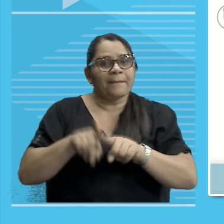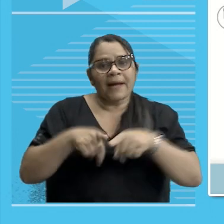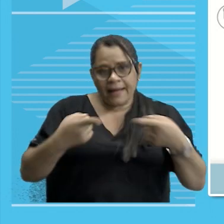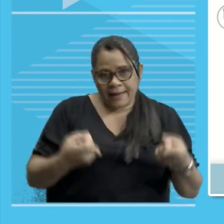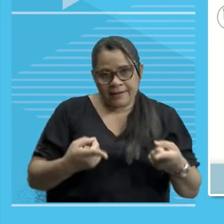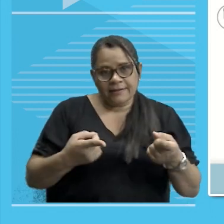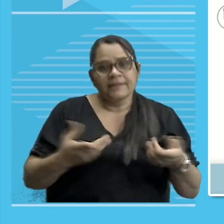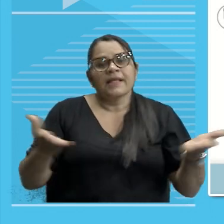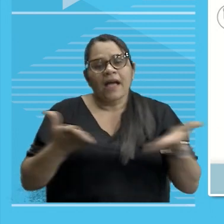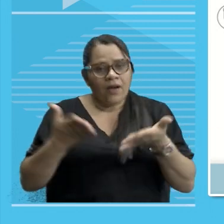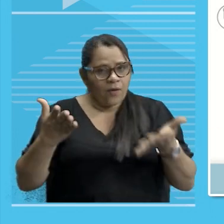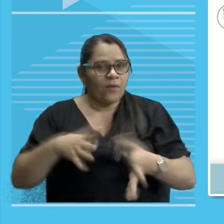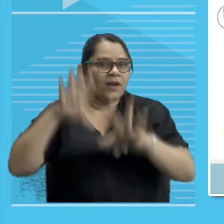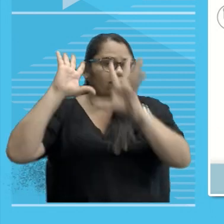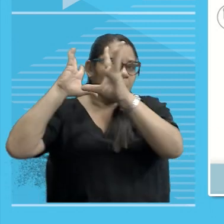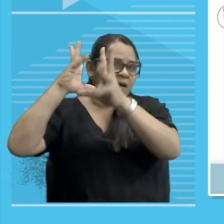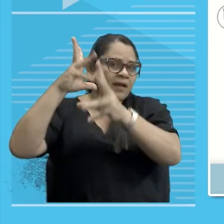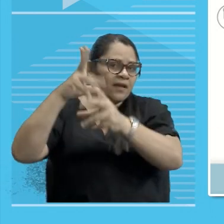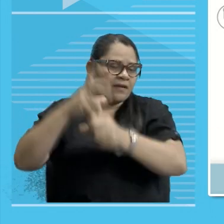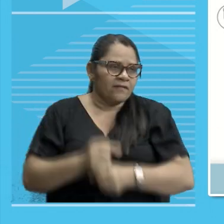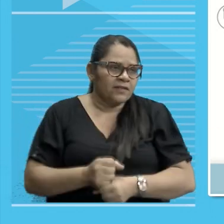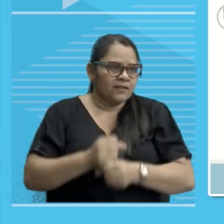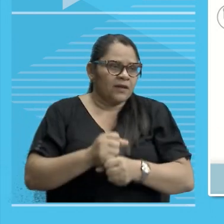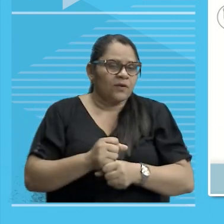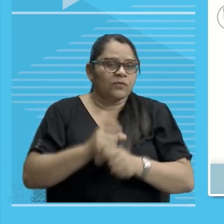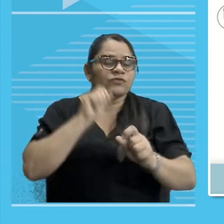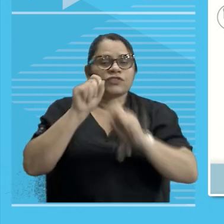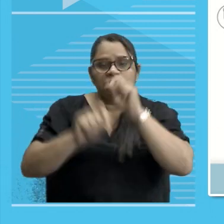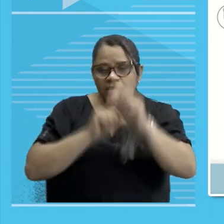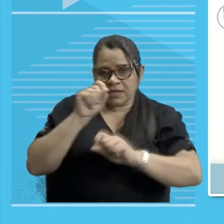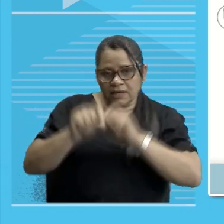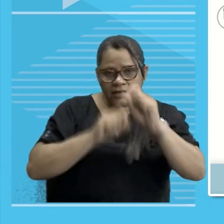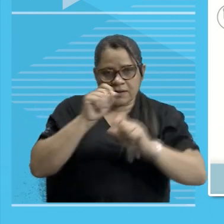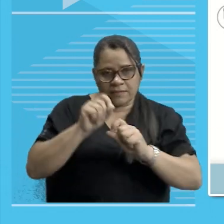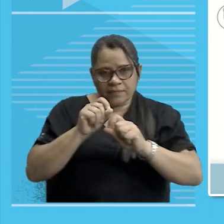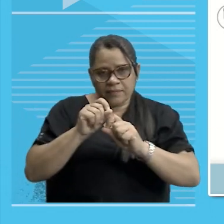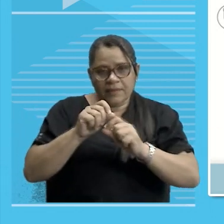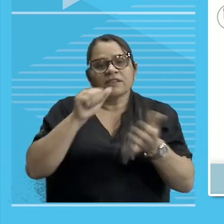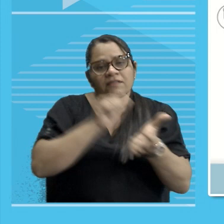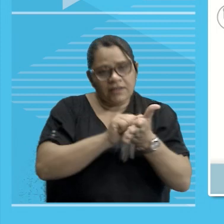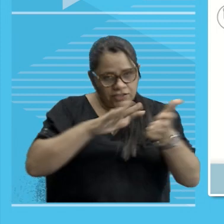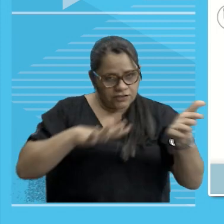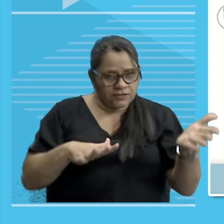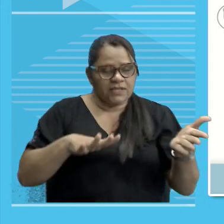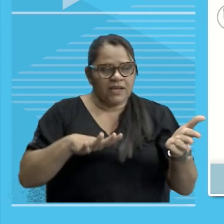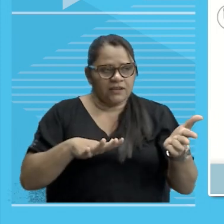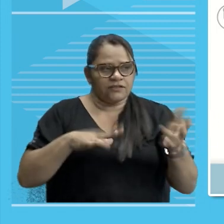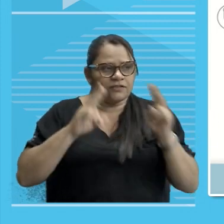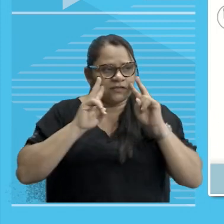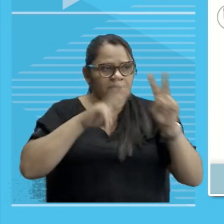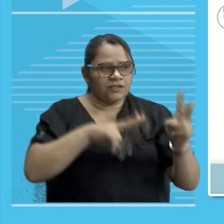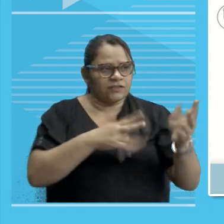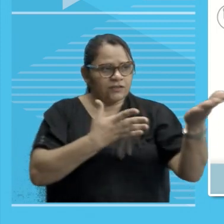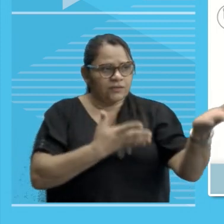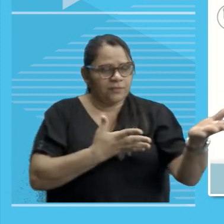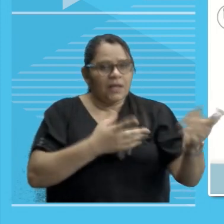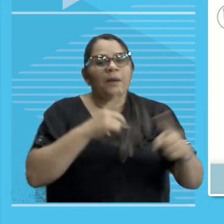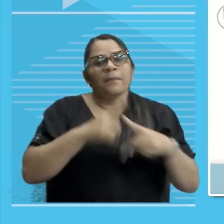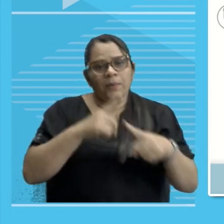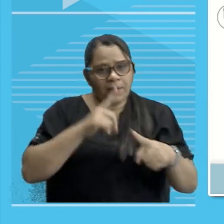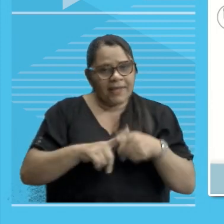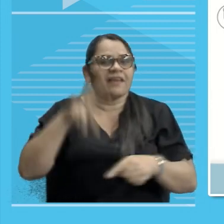toda vez a gente faz isso revisão através de questões porque a gente vai